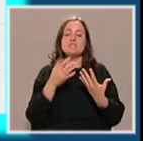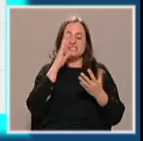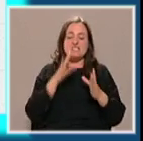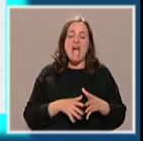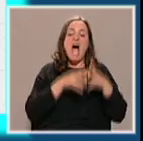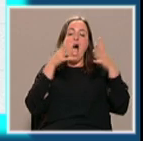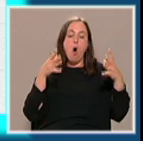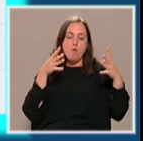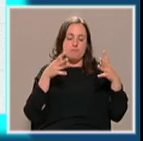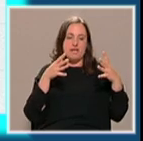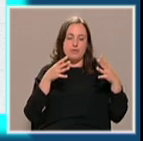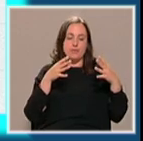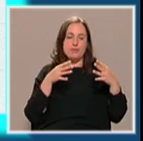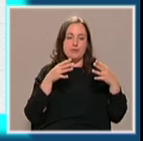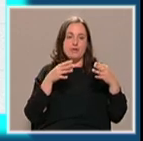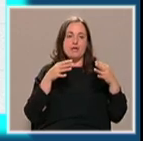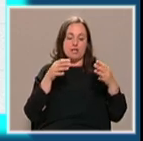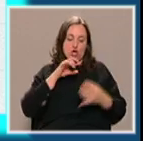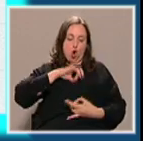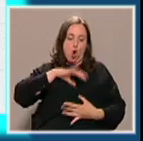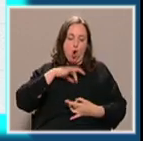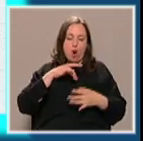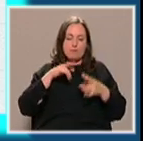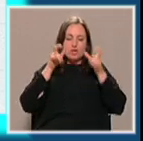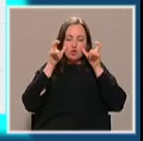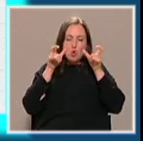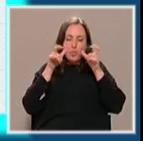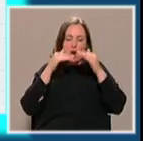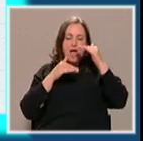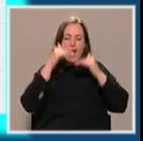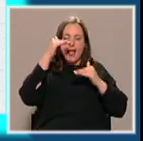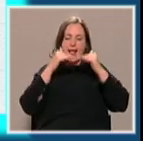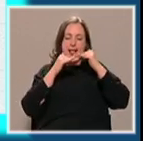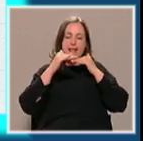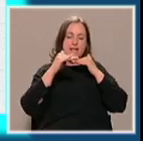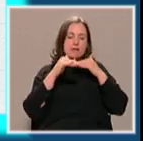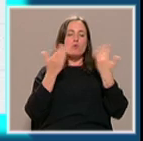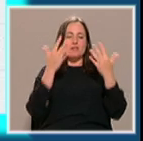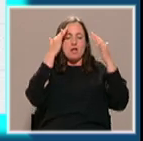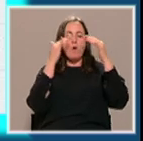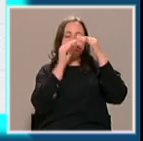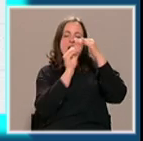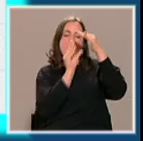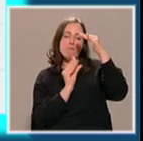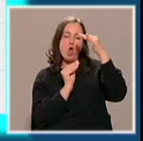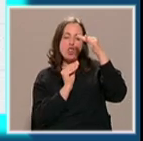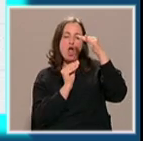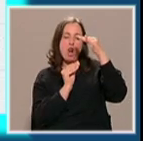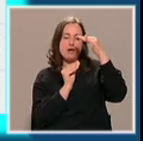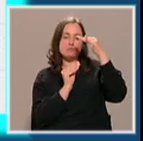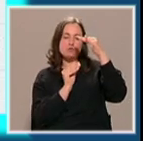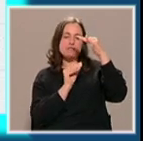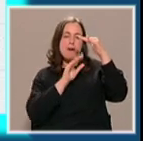manter os níveis de hormonas em equilíbrio na corrente sanguínea, o hipotálamo vai inibir a